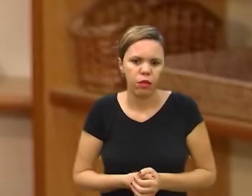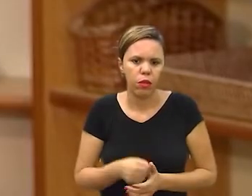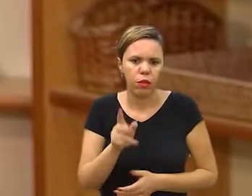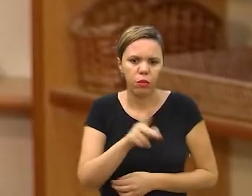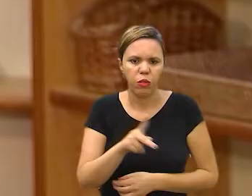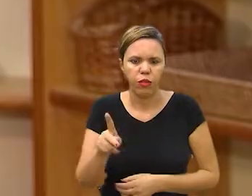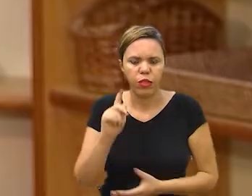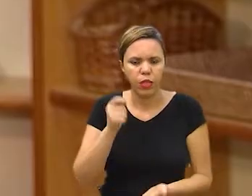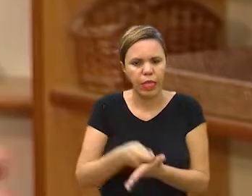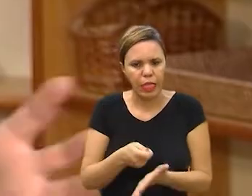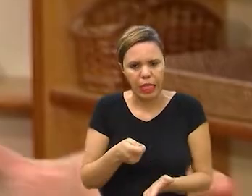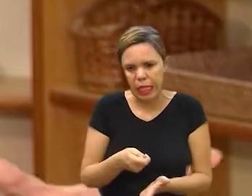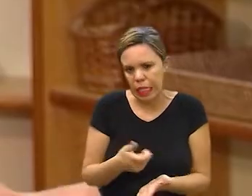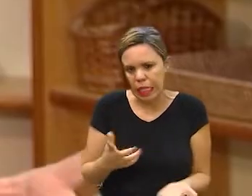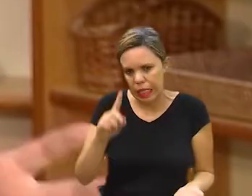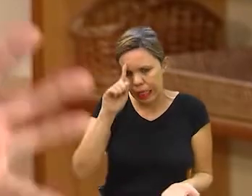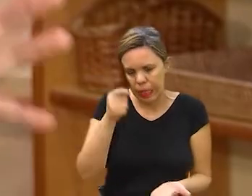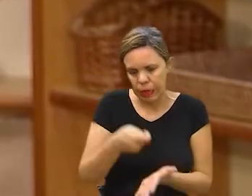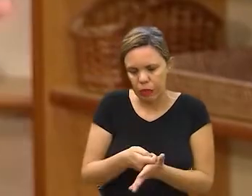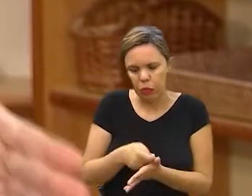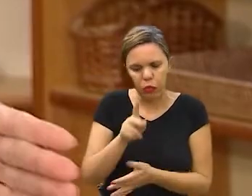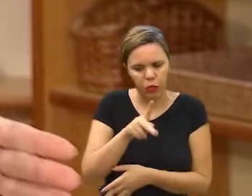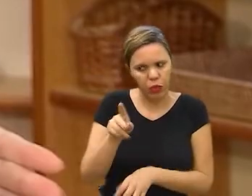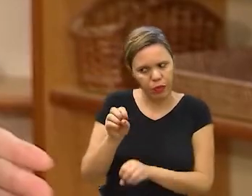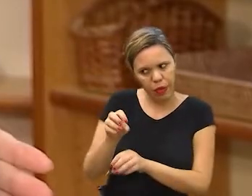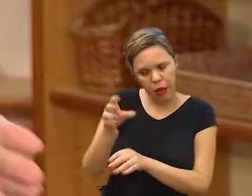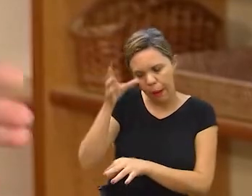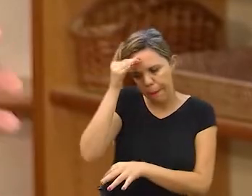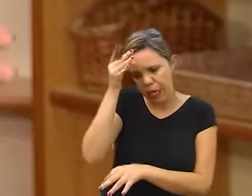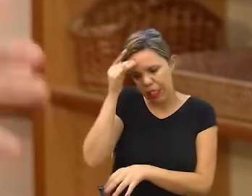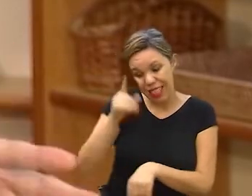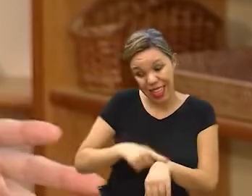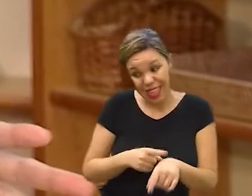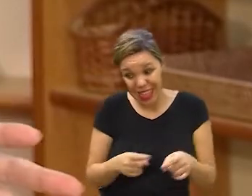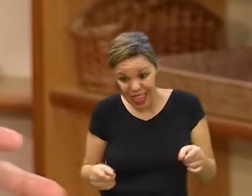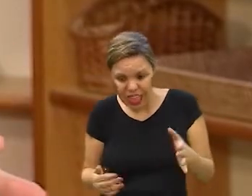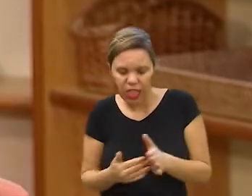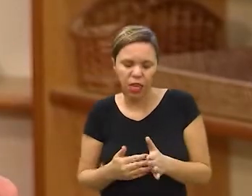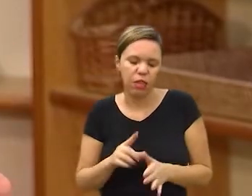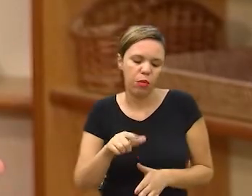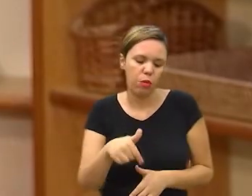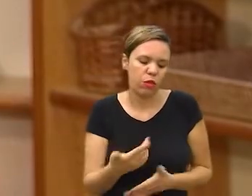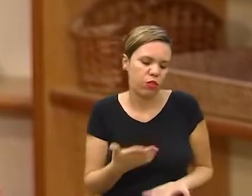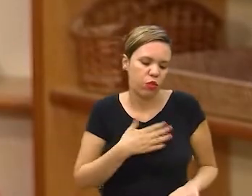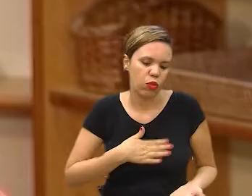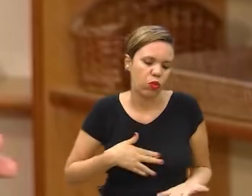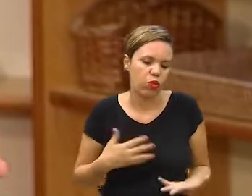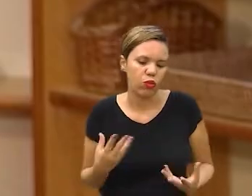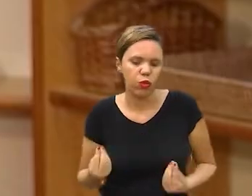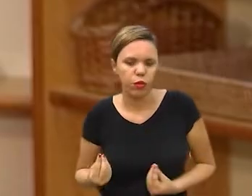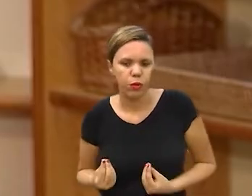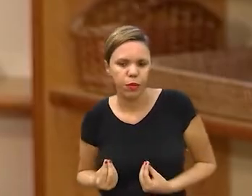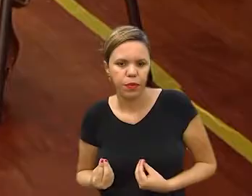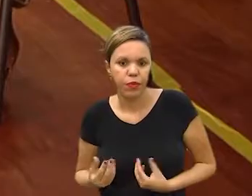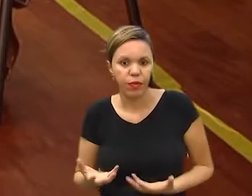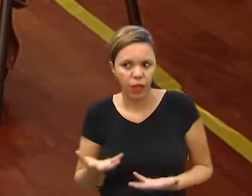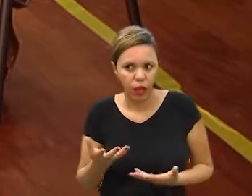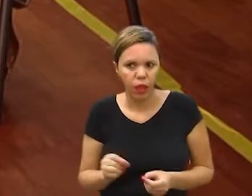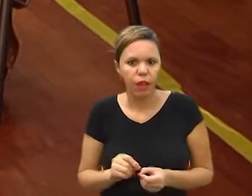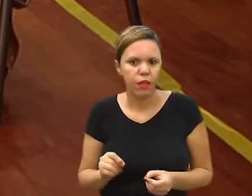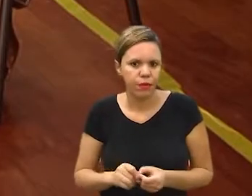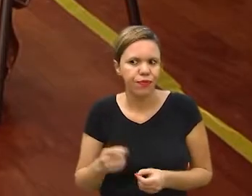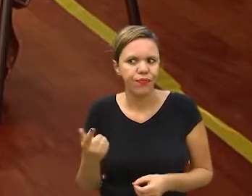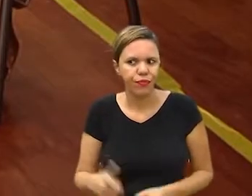professor determina o que todo mundo vai aprender, e aí você tem aquele tempo para você fazer, e depois daquilo, mesmo que você gostou muito, que você queira fazer